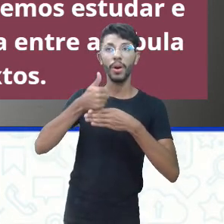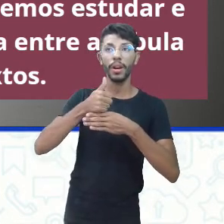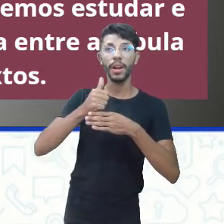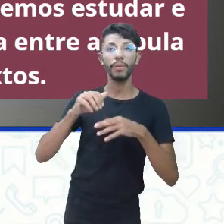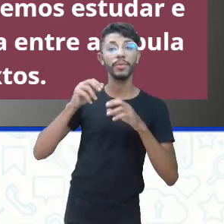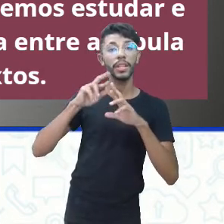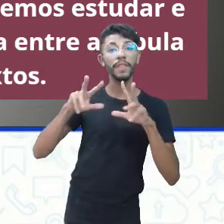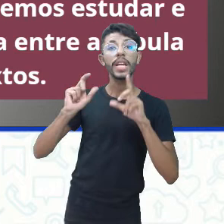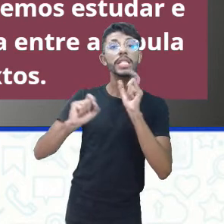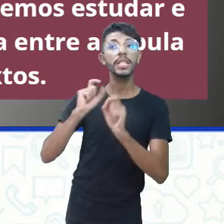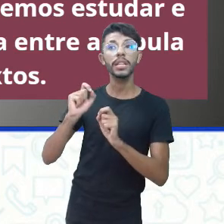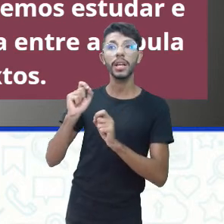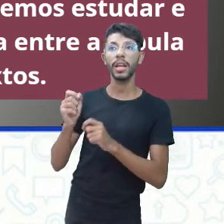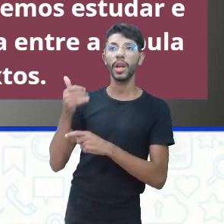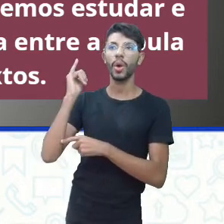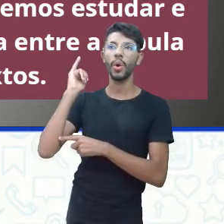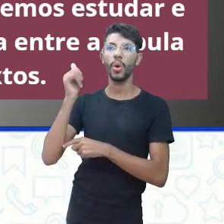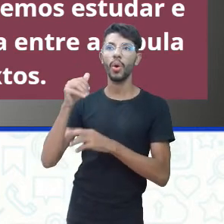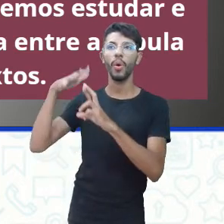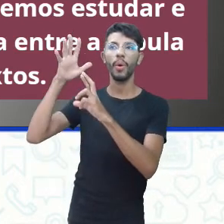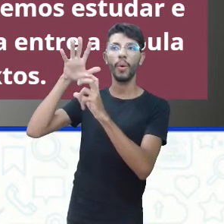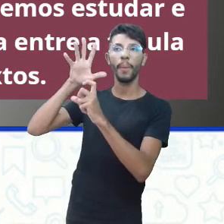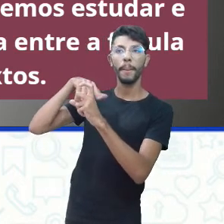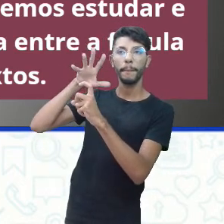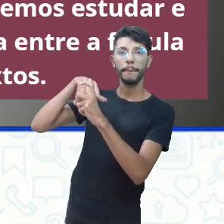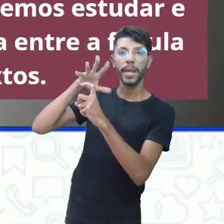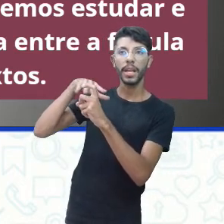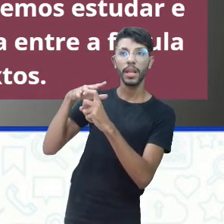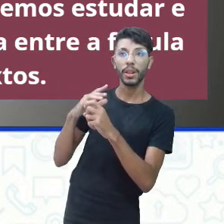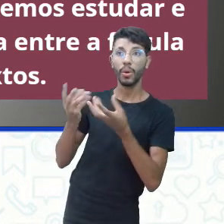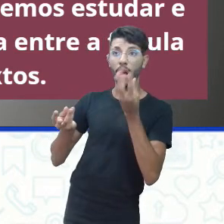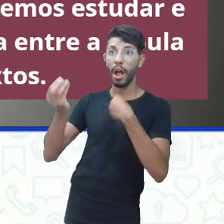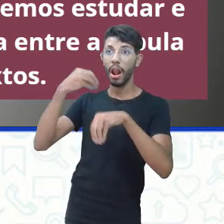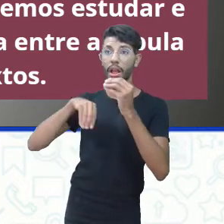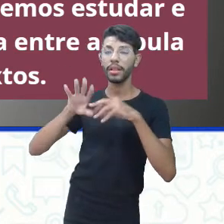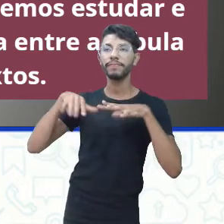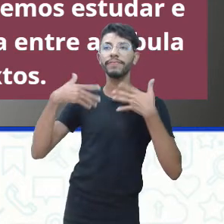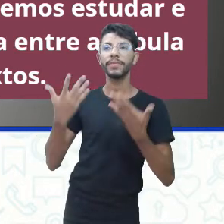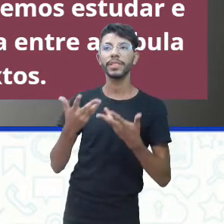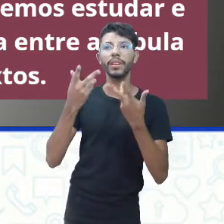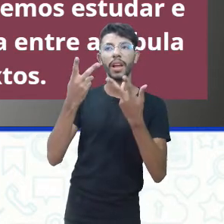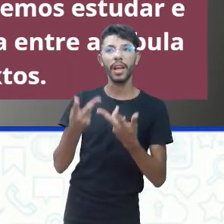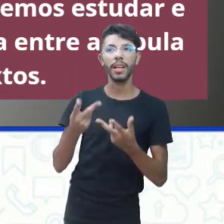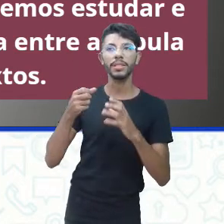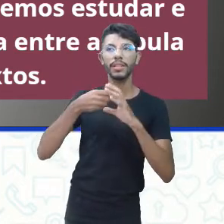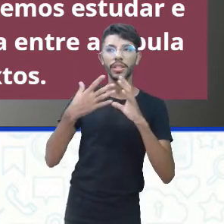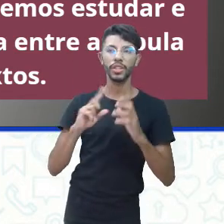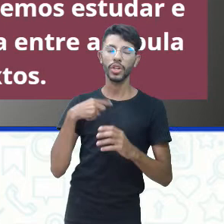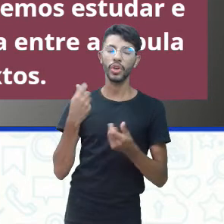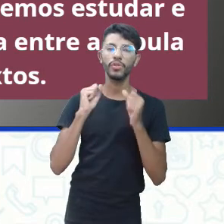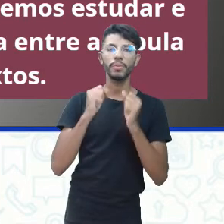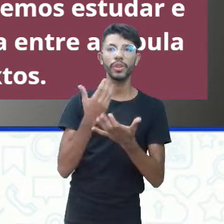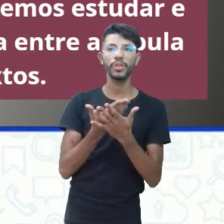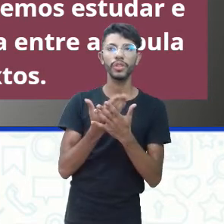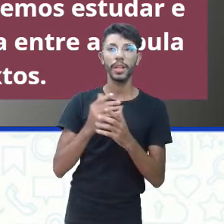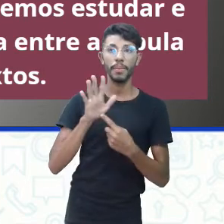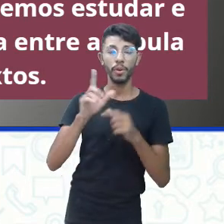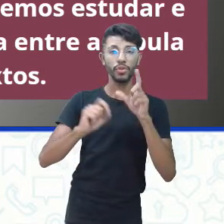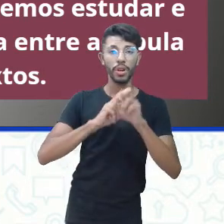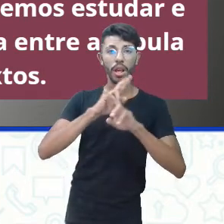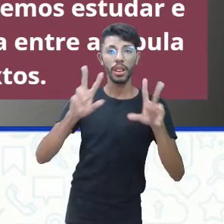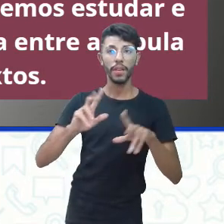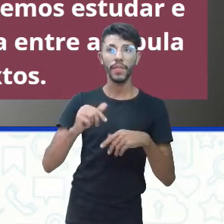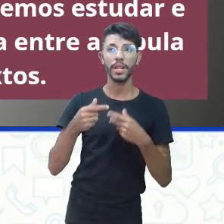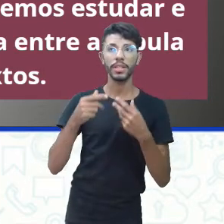essas características que podemos estudar e que mostram a diferença entre a fábula e